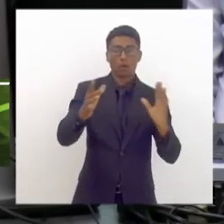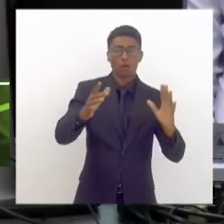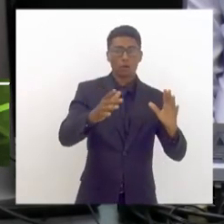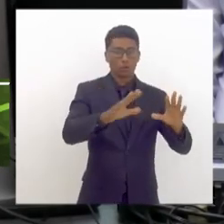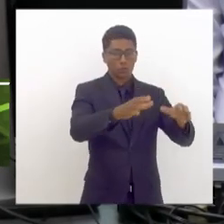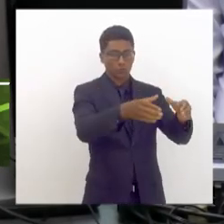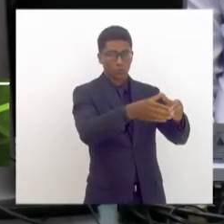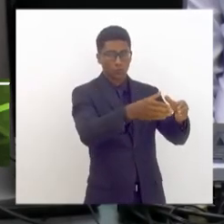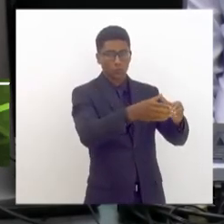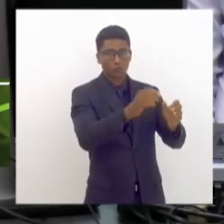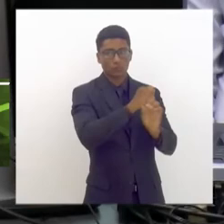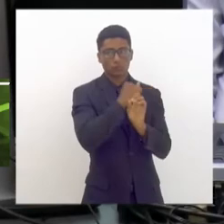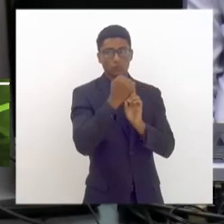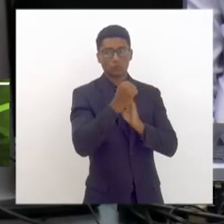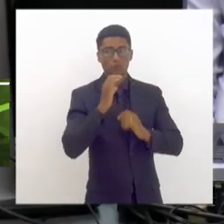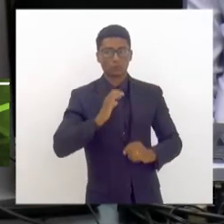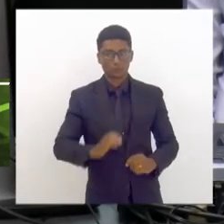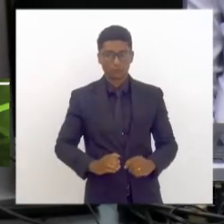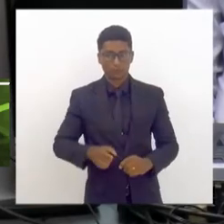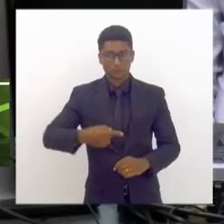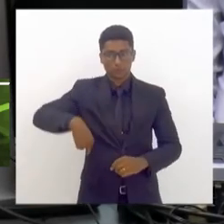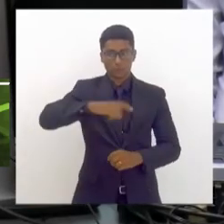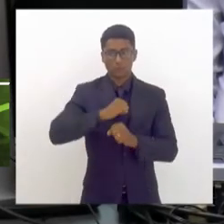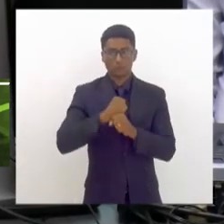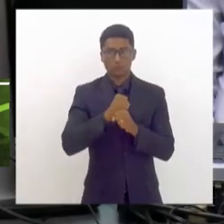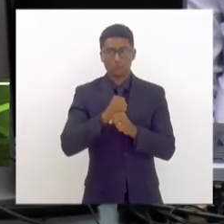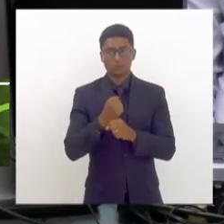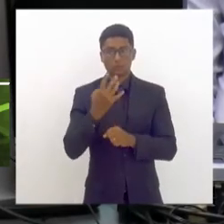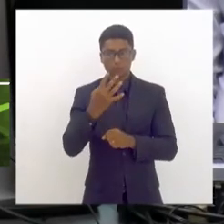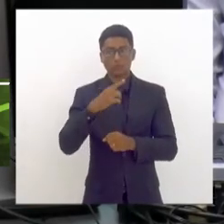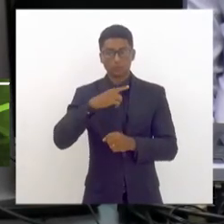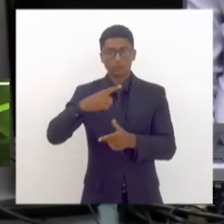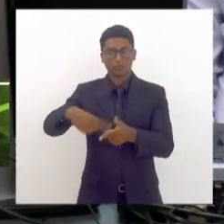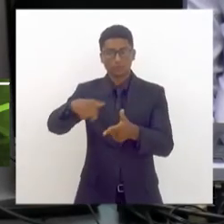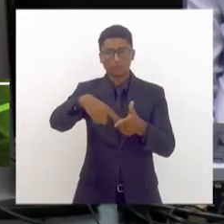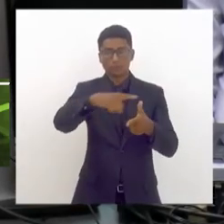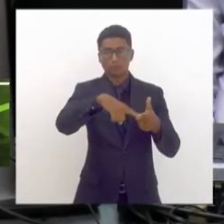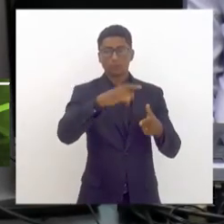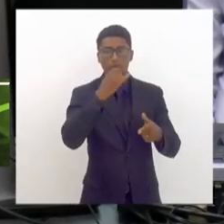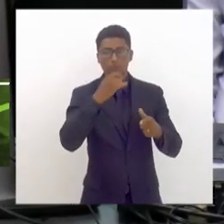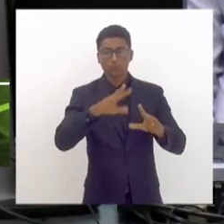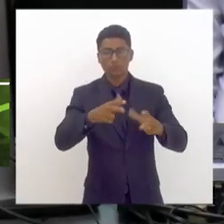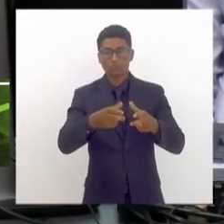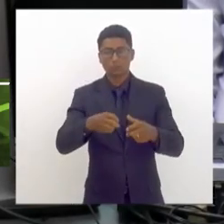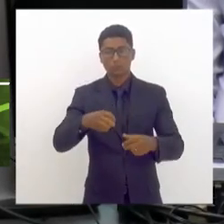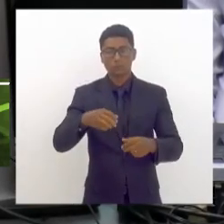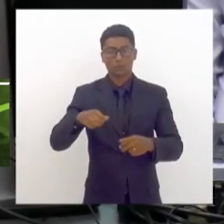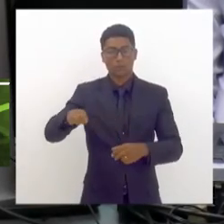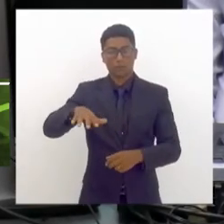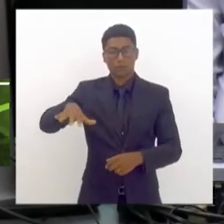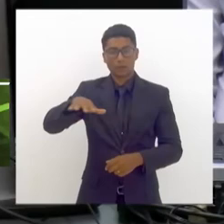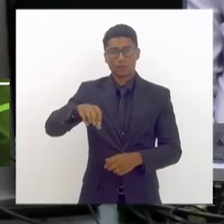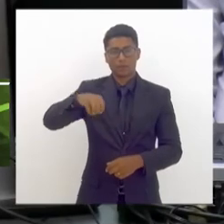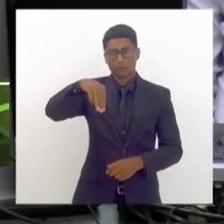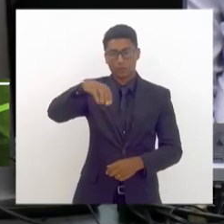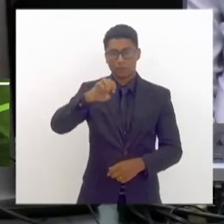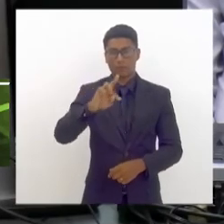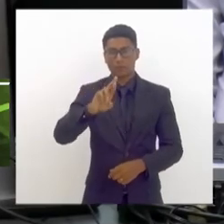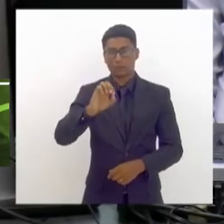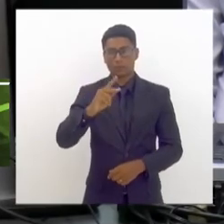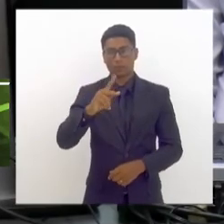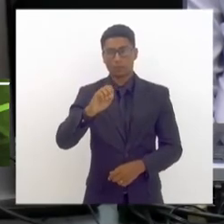Né? Nesse quadriênio que nós estamos fechando aqui, nós tivemos problemas com o Conselho Consultivo da Região Metropolitana, que foi